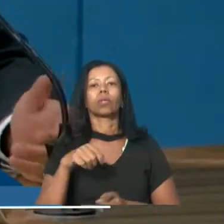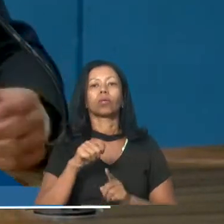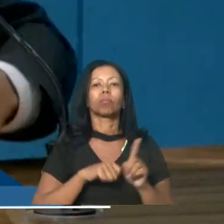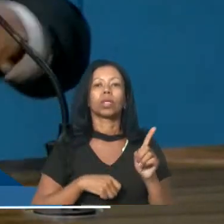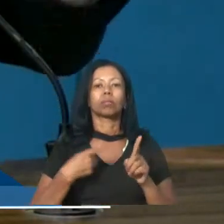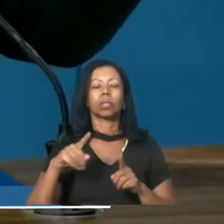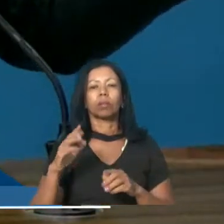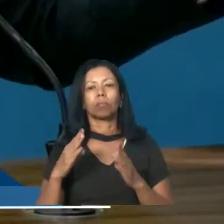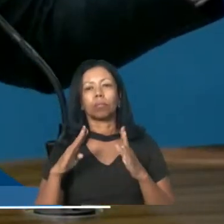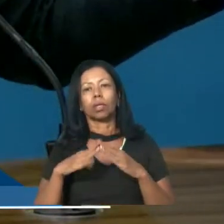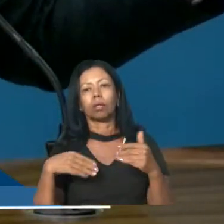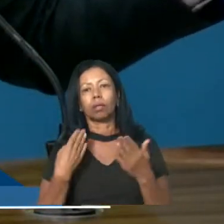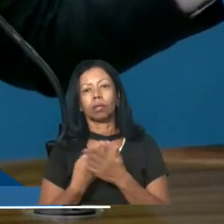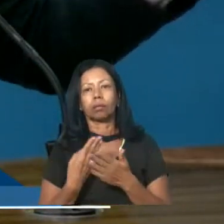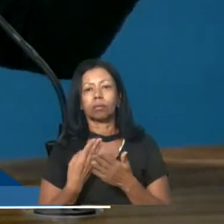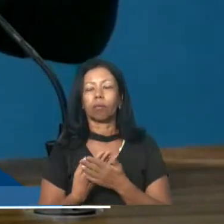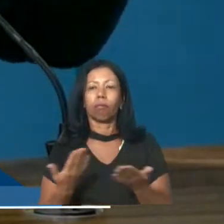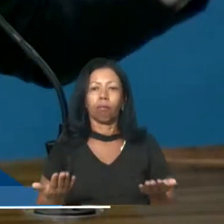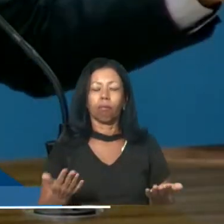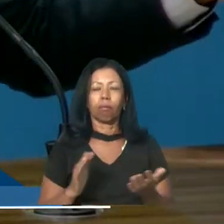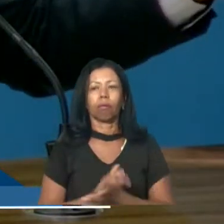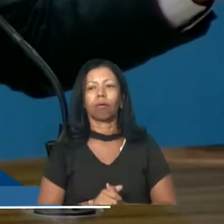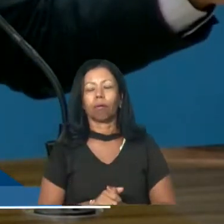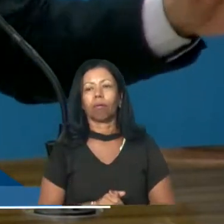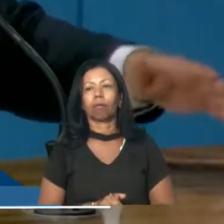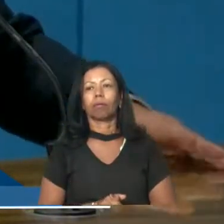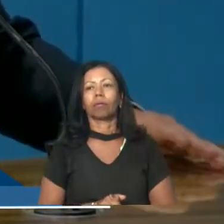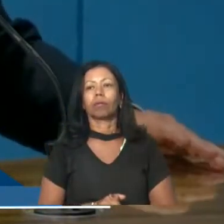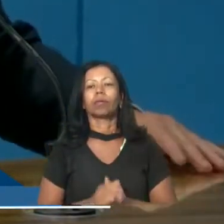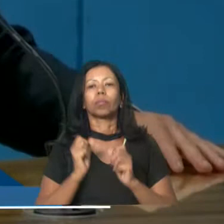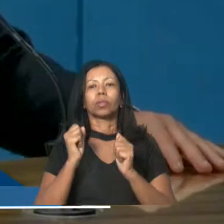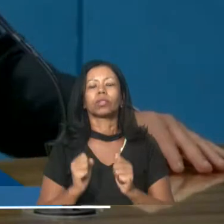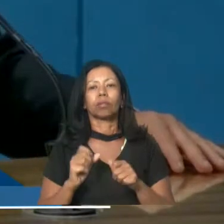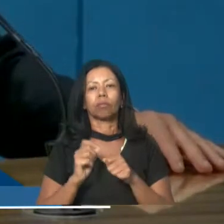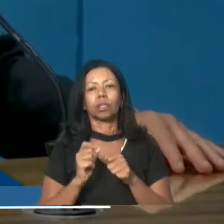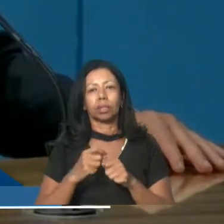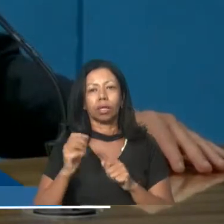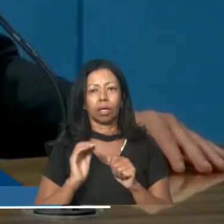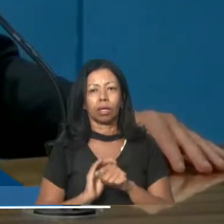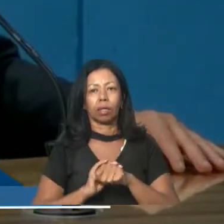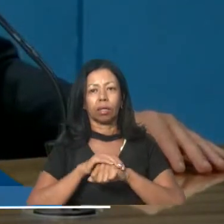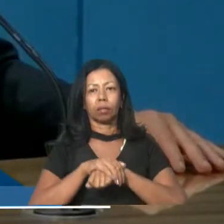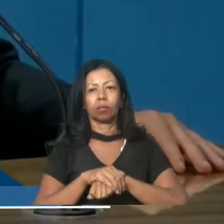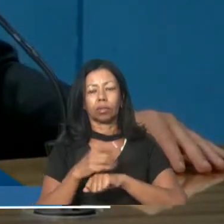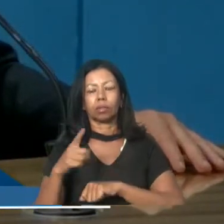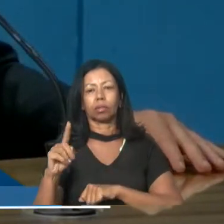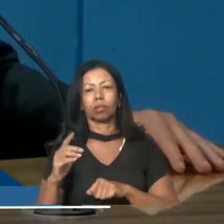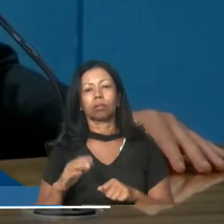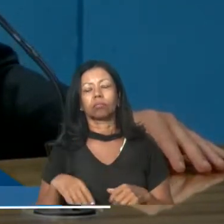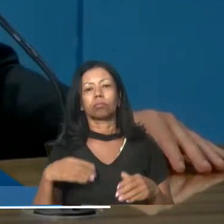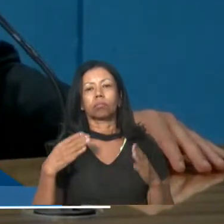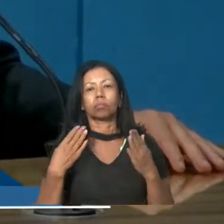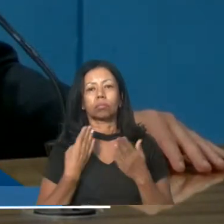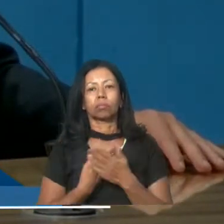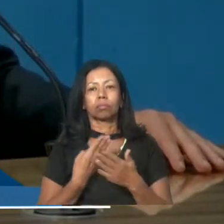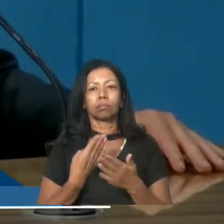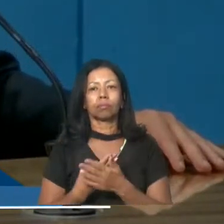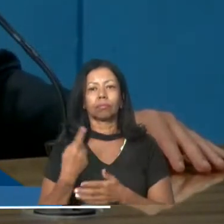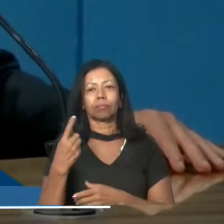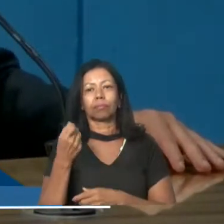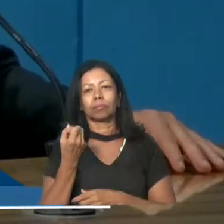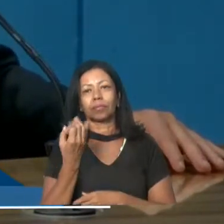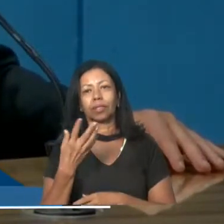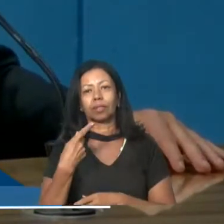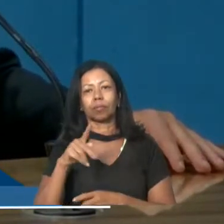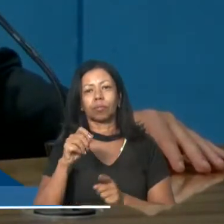colégio, já que o Ademário reformou todos os colégios, não chove mais dentro. A gente poderia fazer à noite num colégio da cidade, uma vez por mês, num